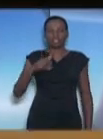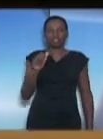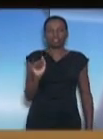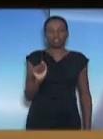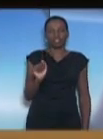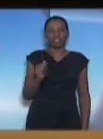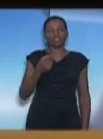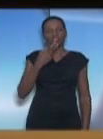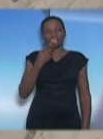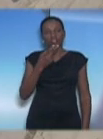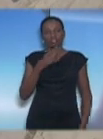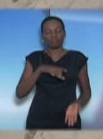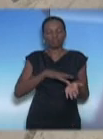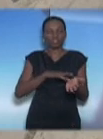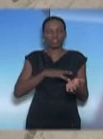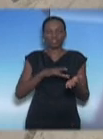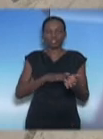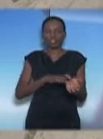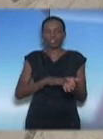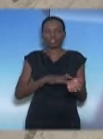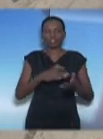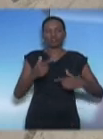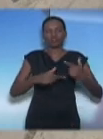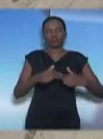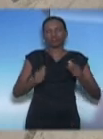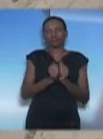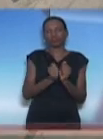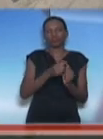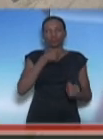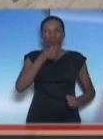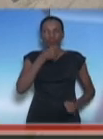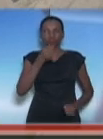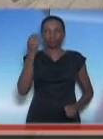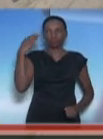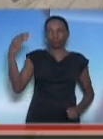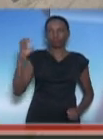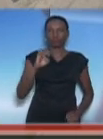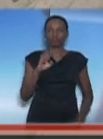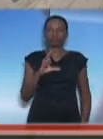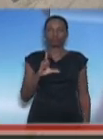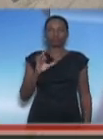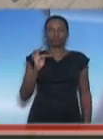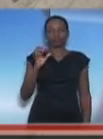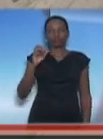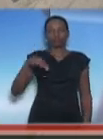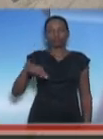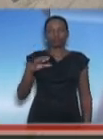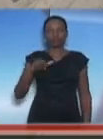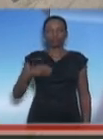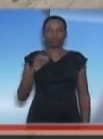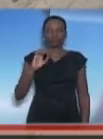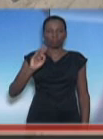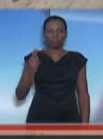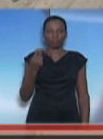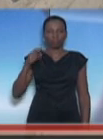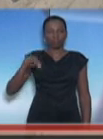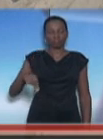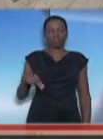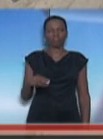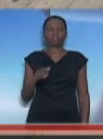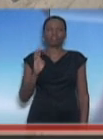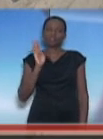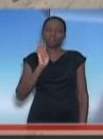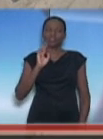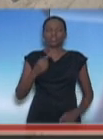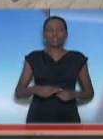sendo da banda do Elton John. É interessante, nós, os deputados aqui, é motivo até de dar risada, mas é interessante, porque eu já vi alguns indivíduos aqui nessa